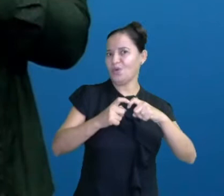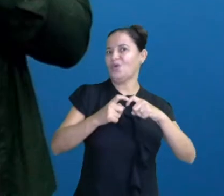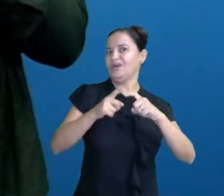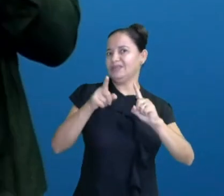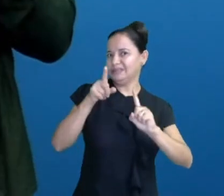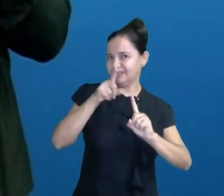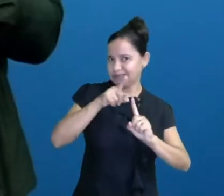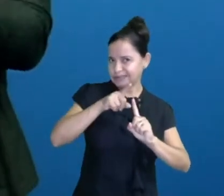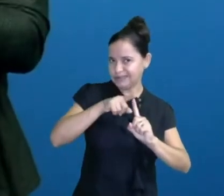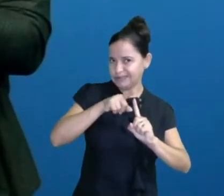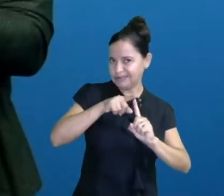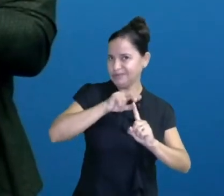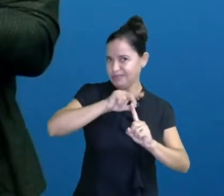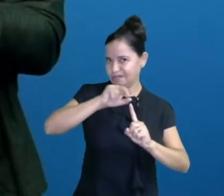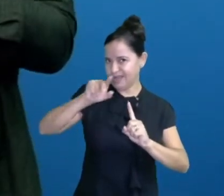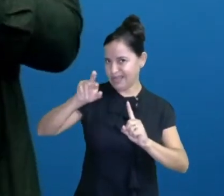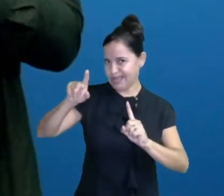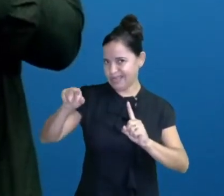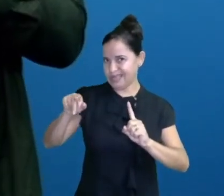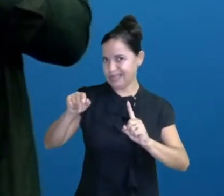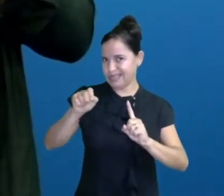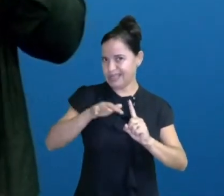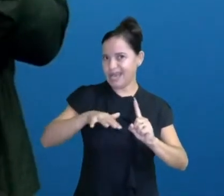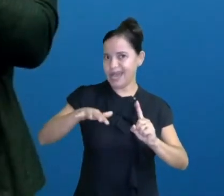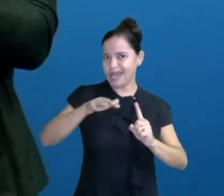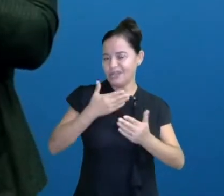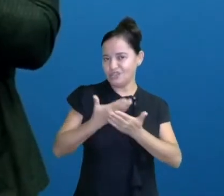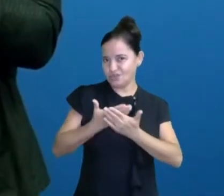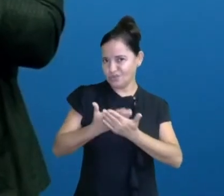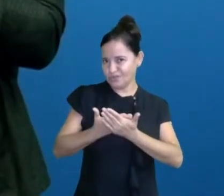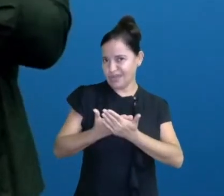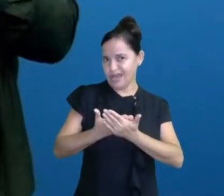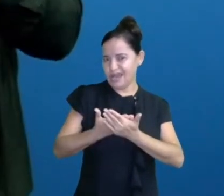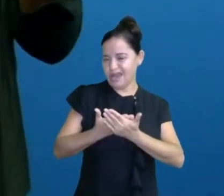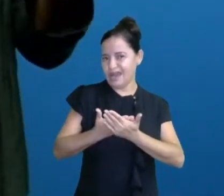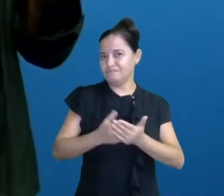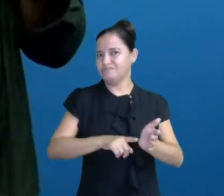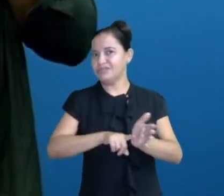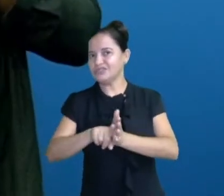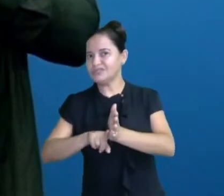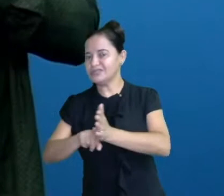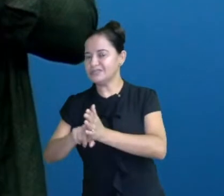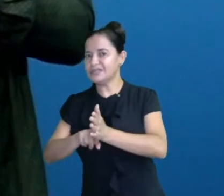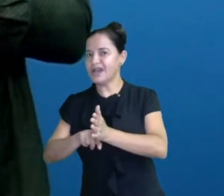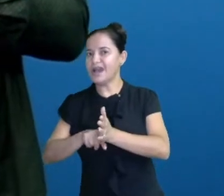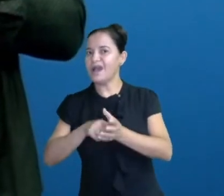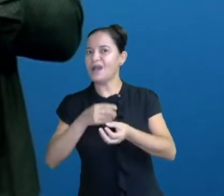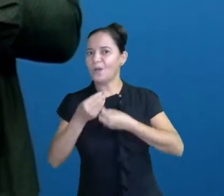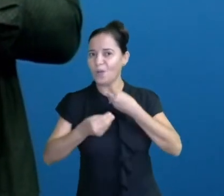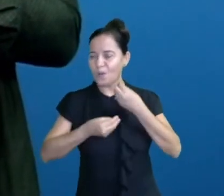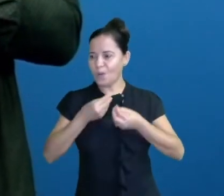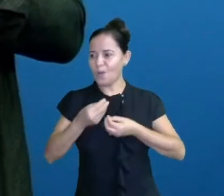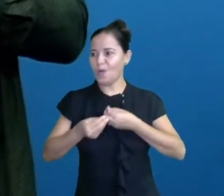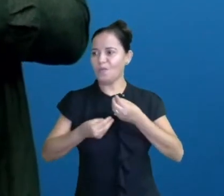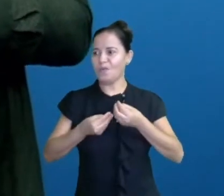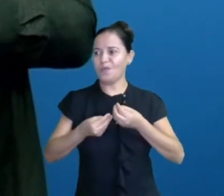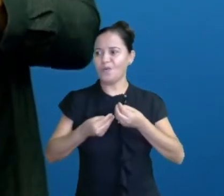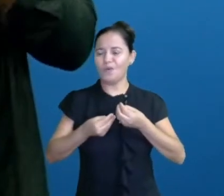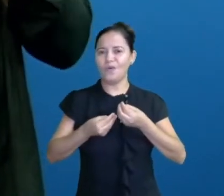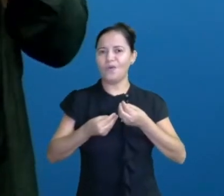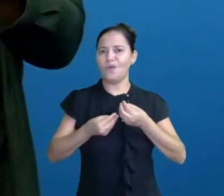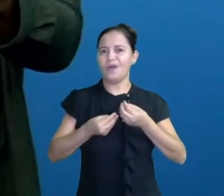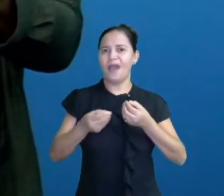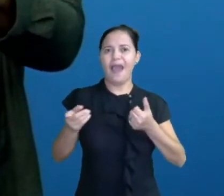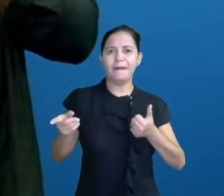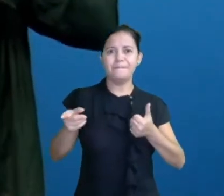médicos, que eles podem, de certa forma, até por uma questão de saúde, ver a possibilidade de retardar essa